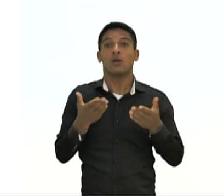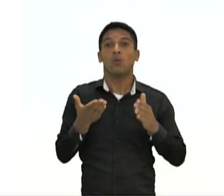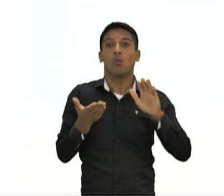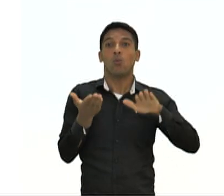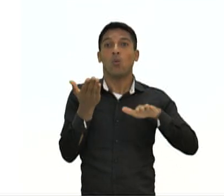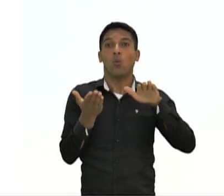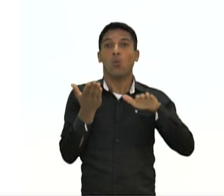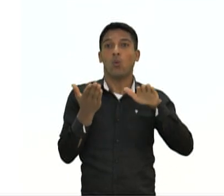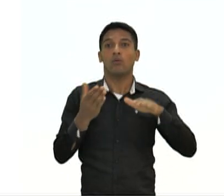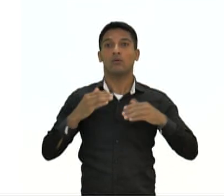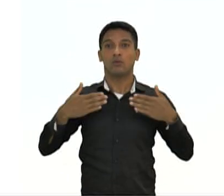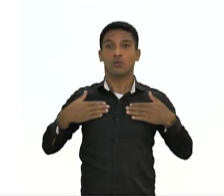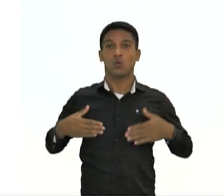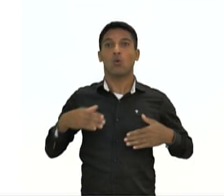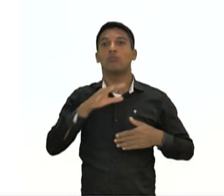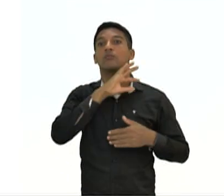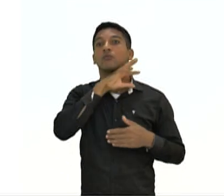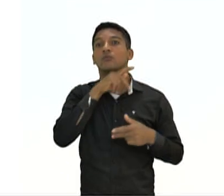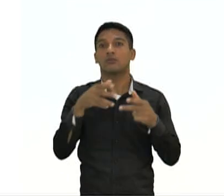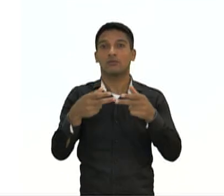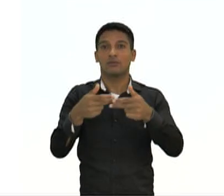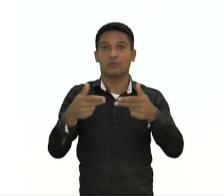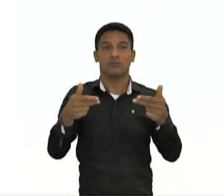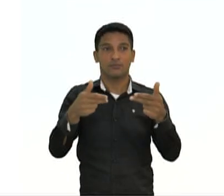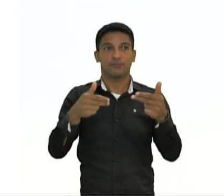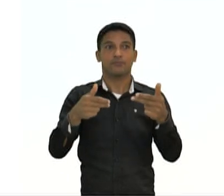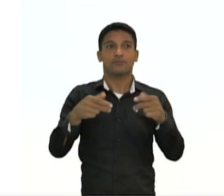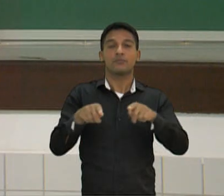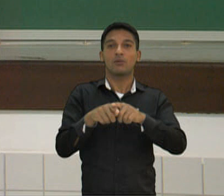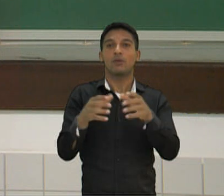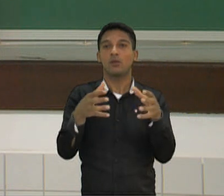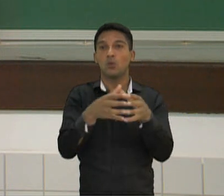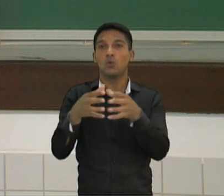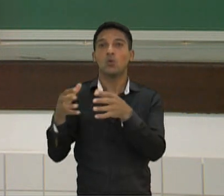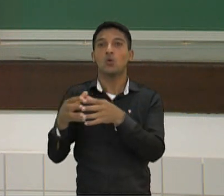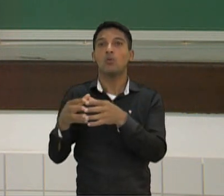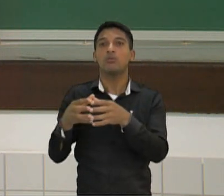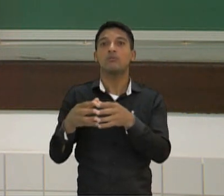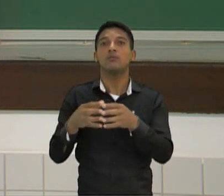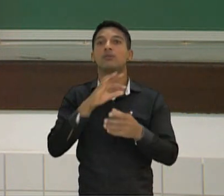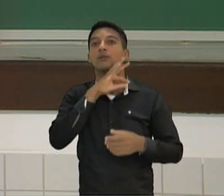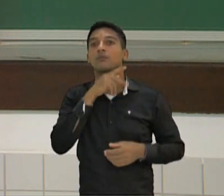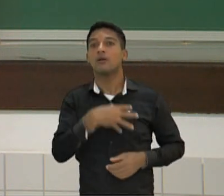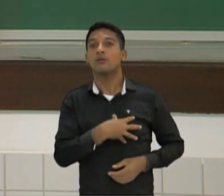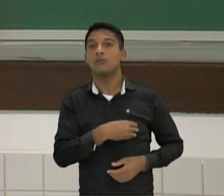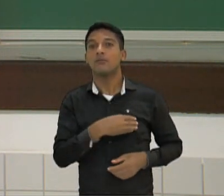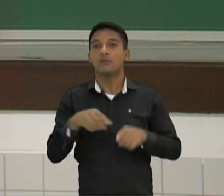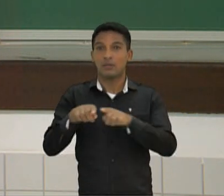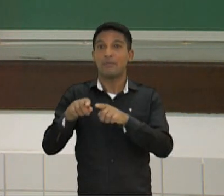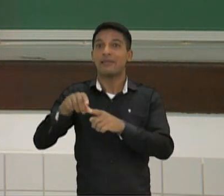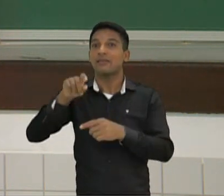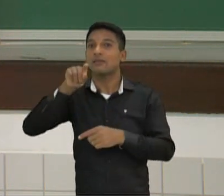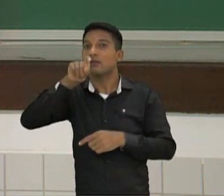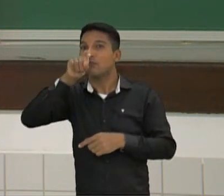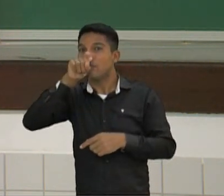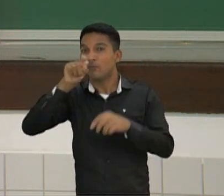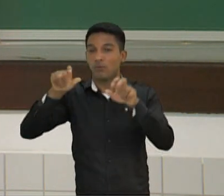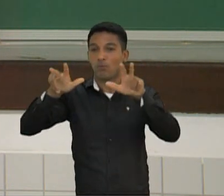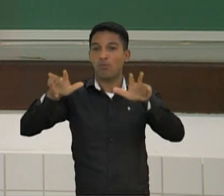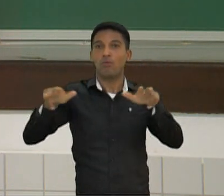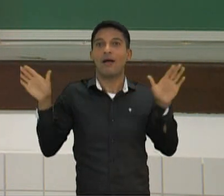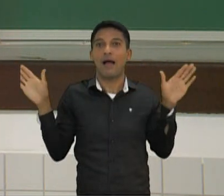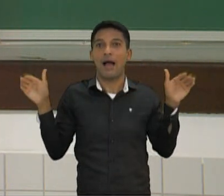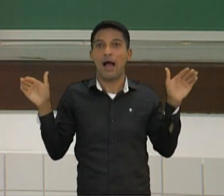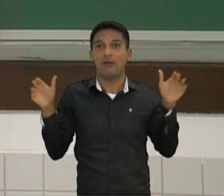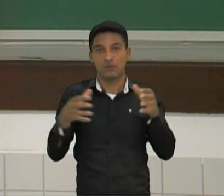mamíferos e a classificação de mamíferos e aves. Tudo bem? Eu espero que todos estejam muito